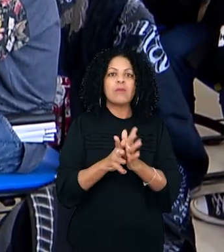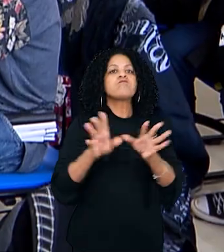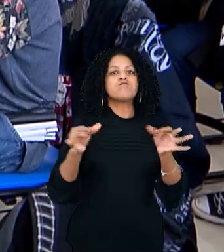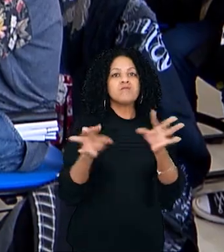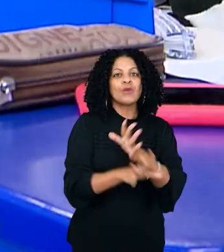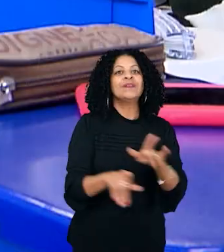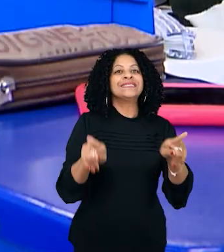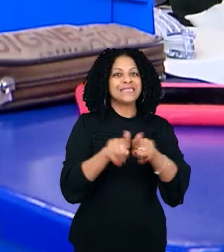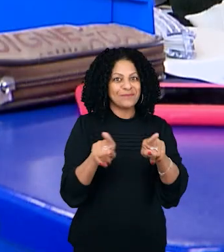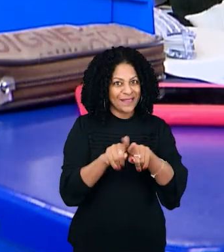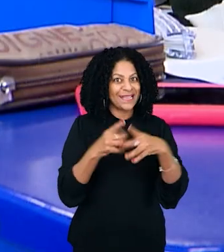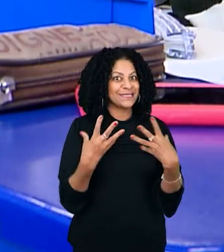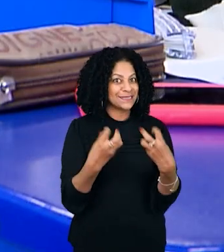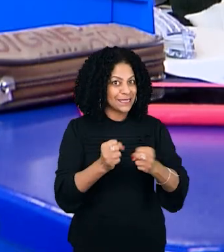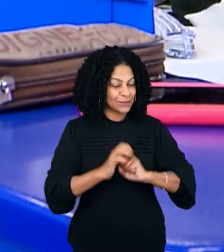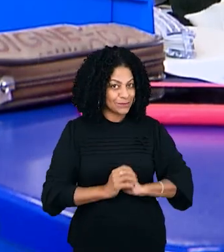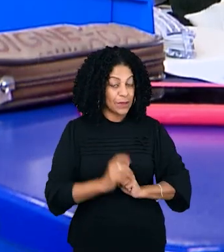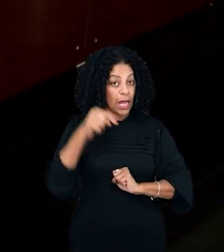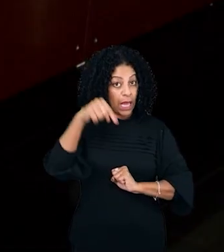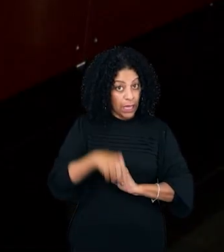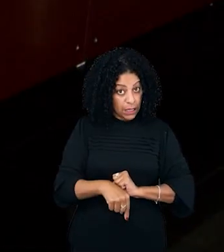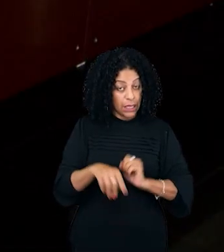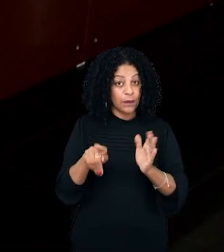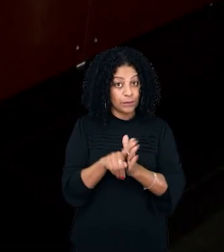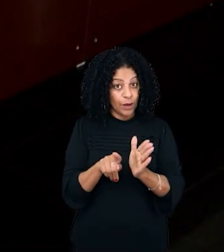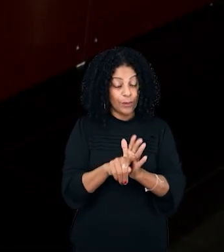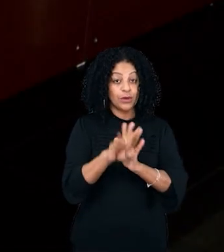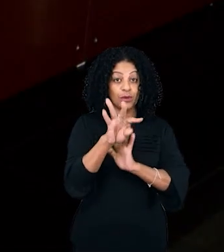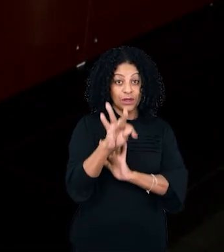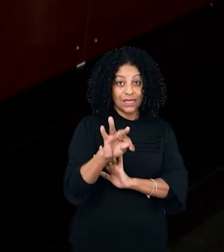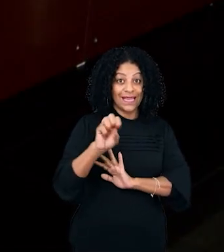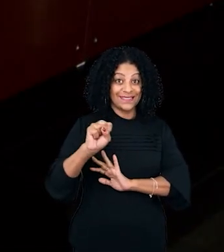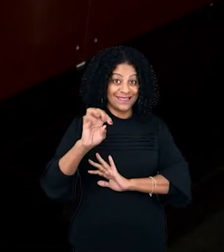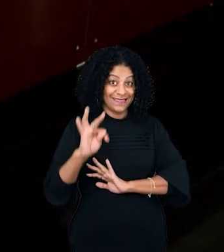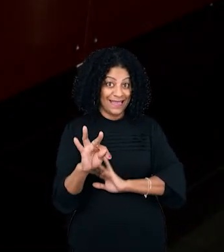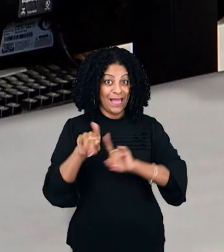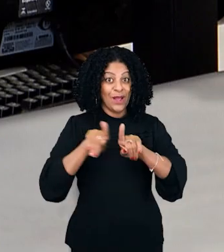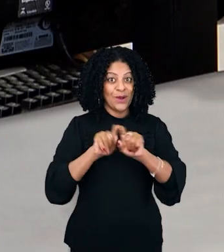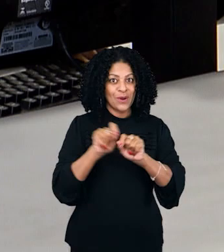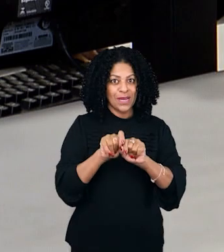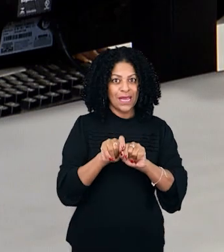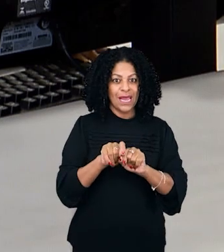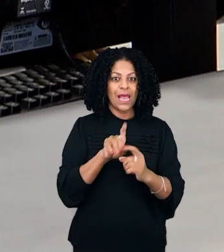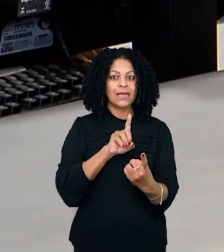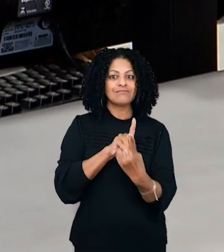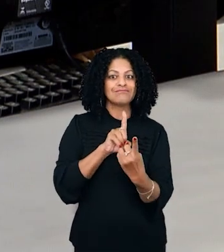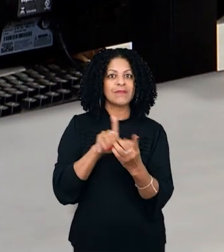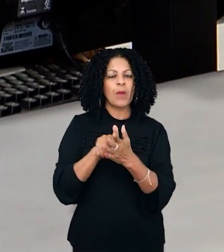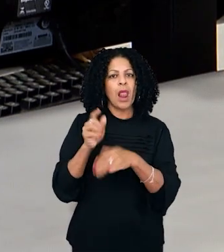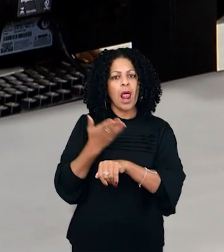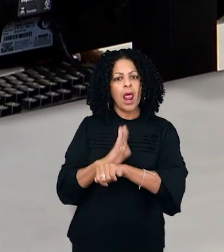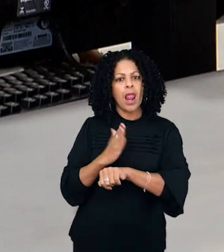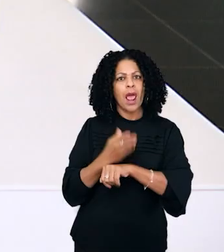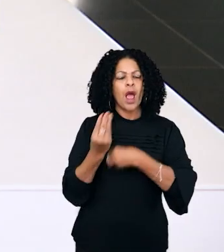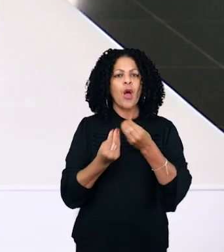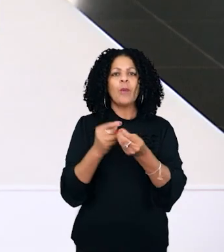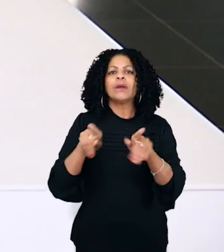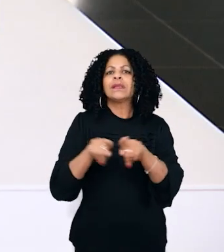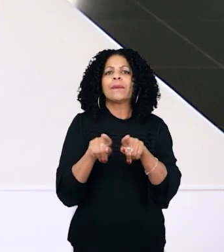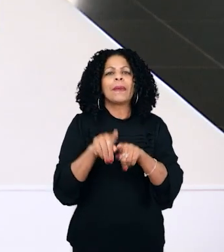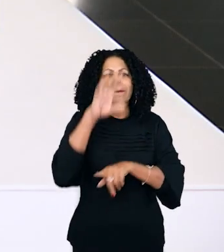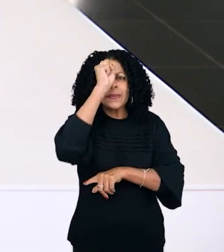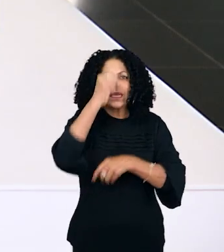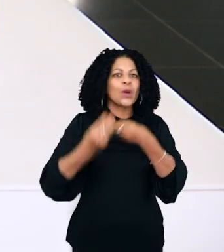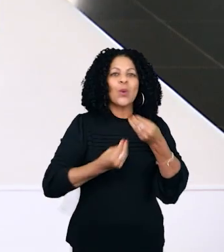sinais foi regulamentada. Aqui no Tribunal Superior do Trabalho, a equipe de recepcionistas é